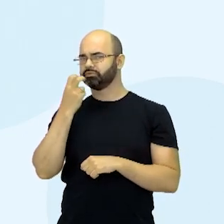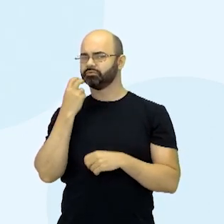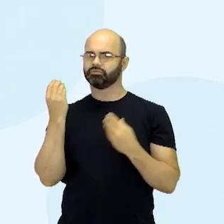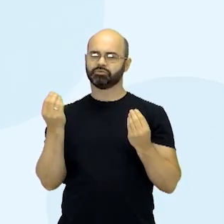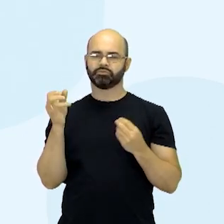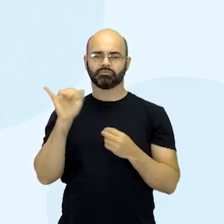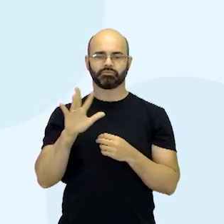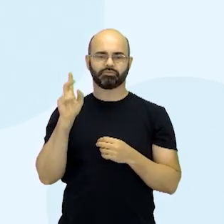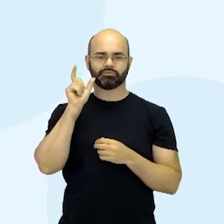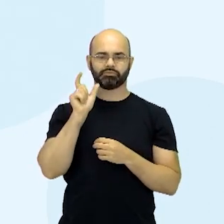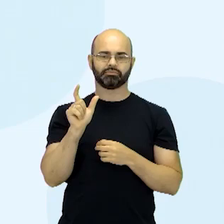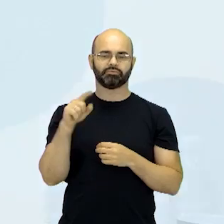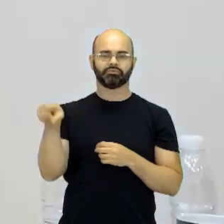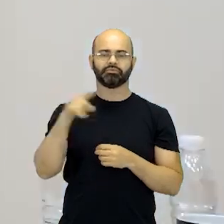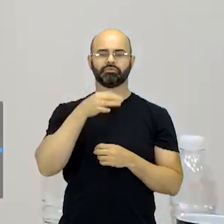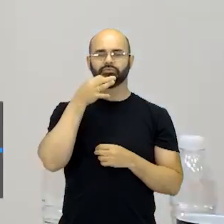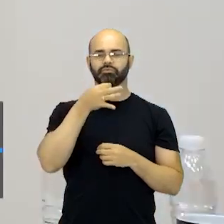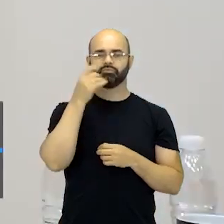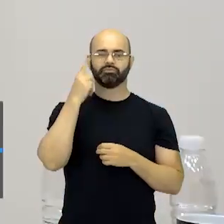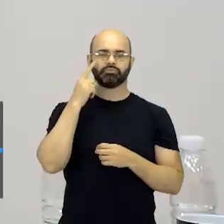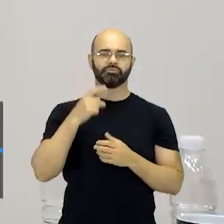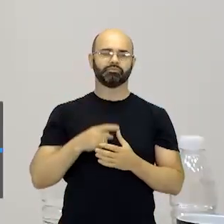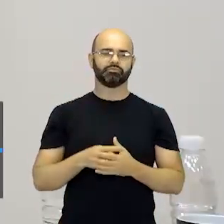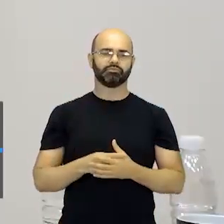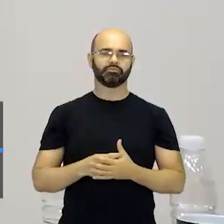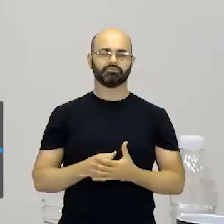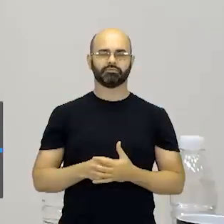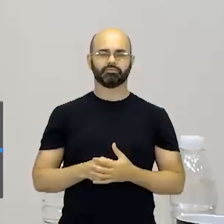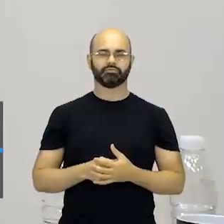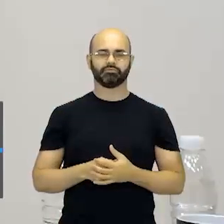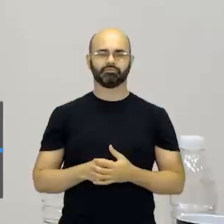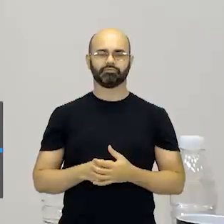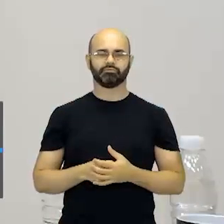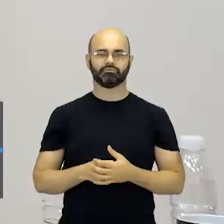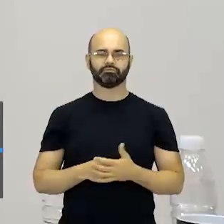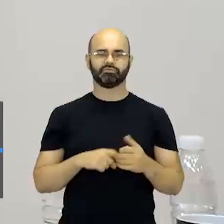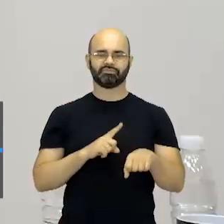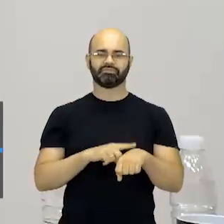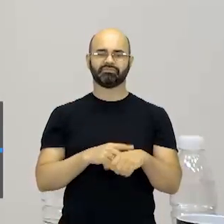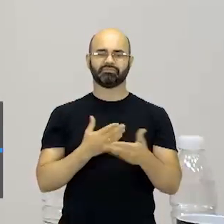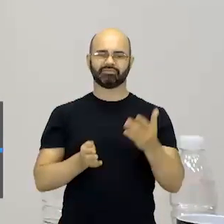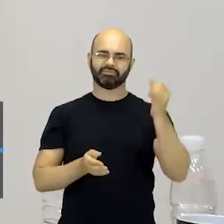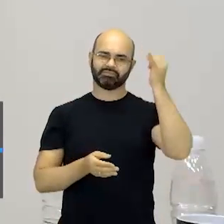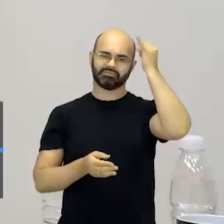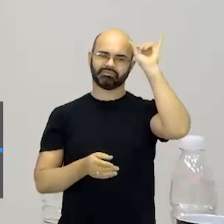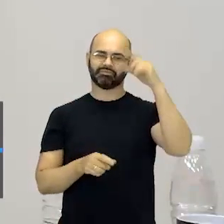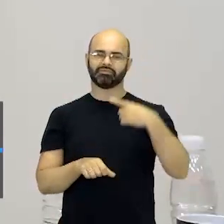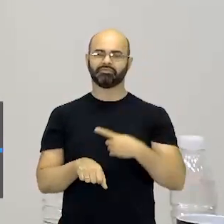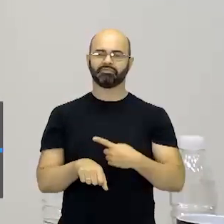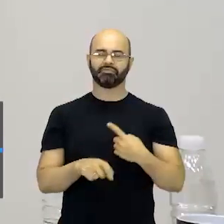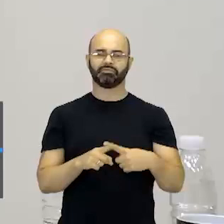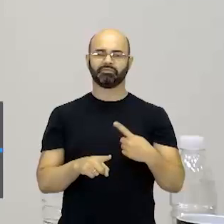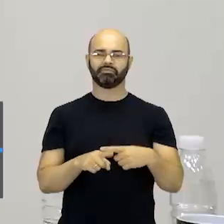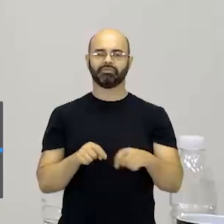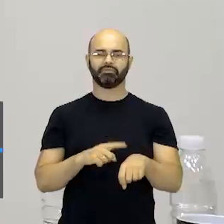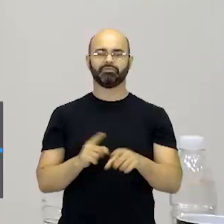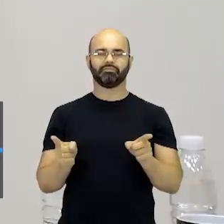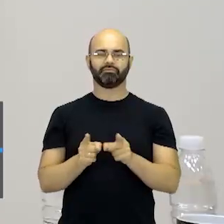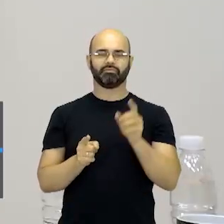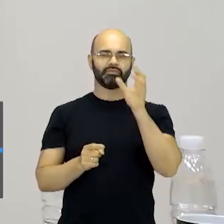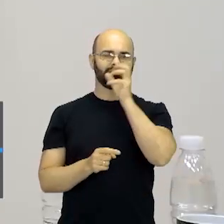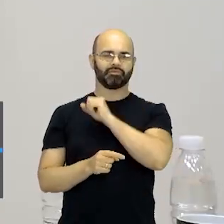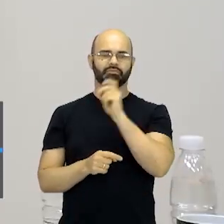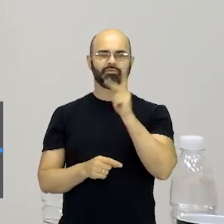imagem interessante, eu quero ver se eles comentam, mas enquanto isso, para não perdermos muito tempo, porque aqui corre rápido,